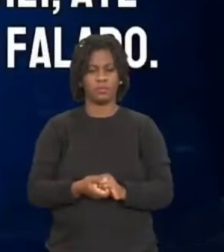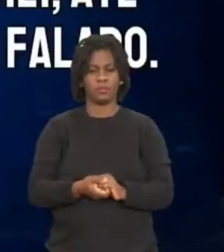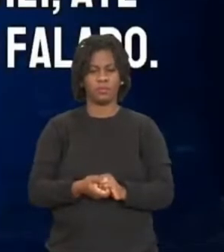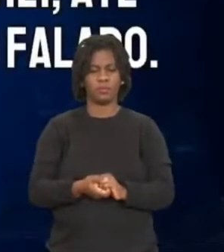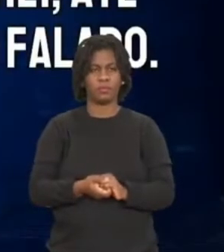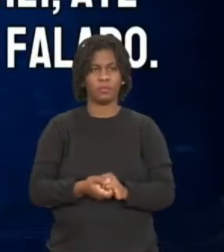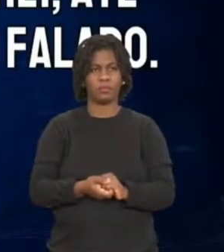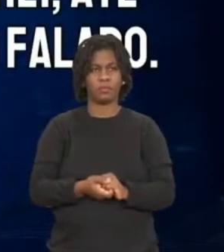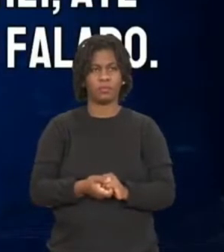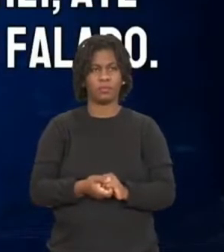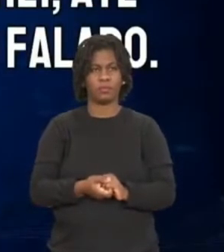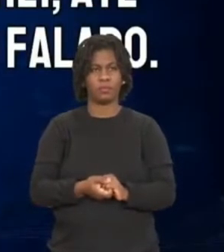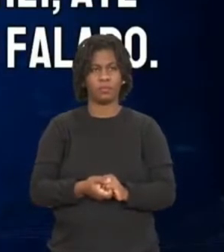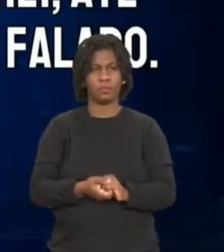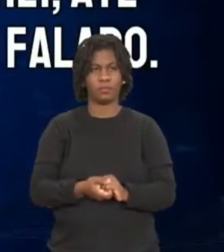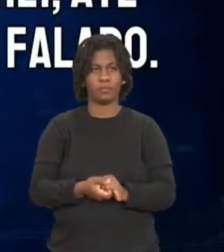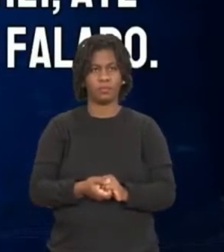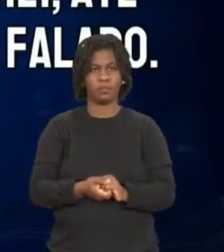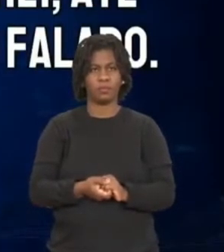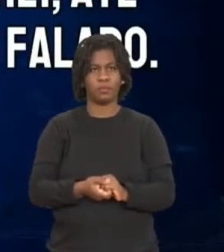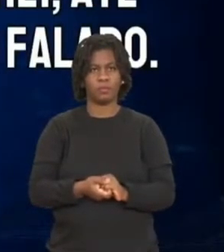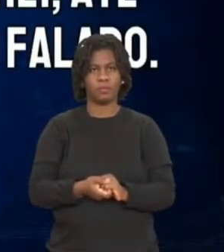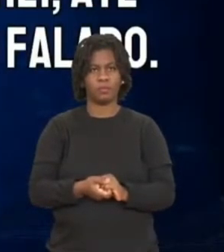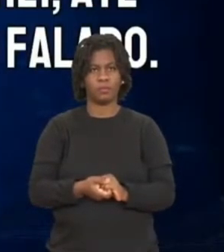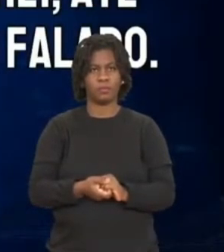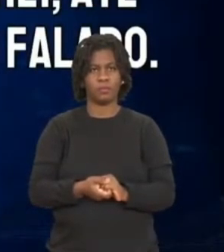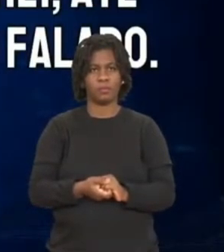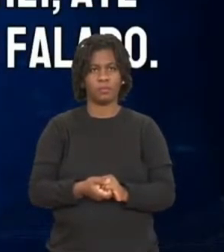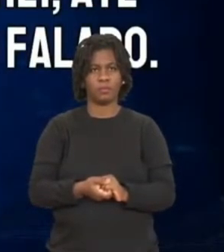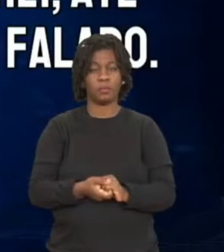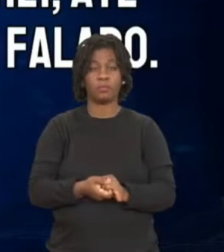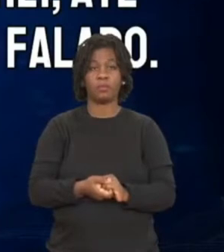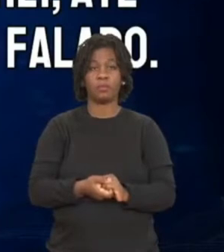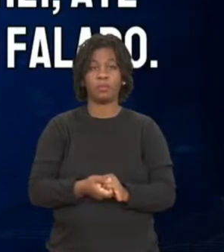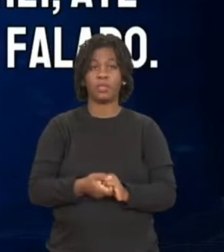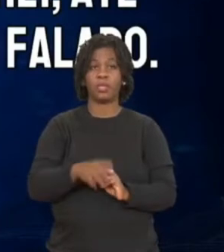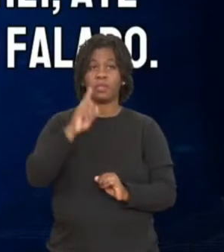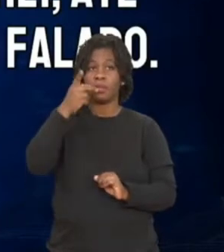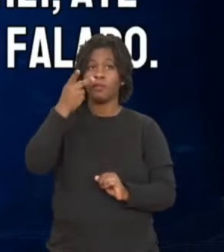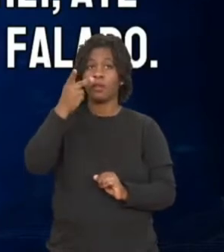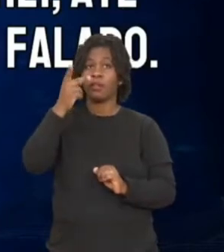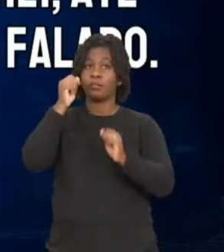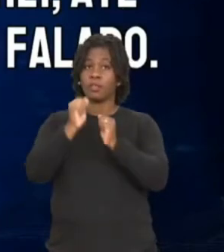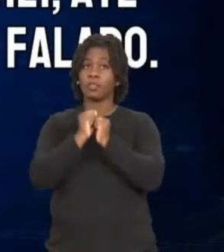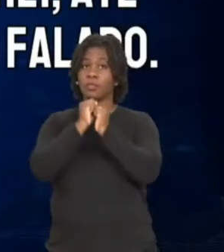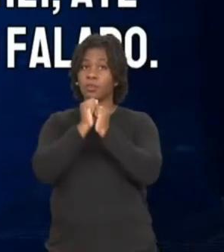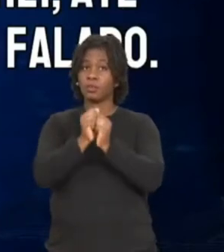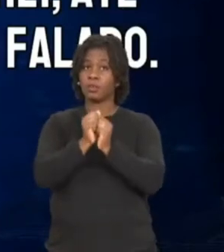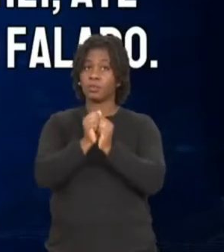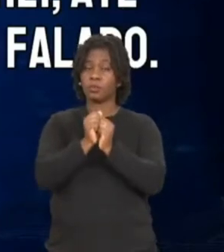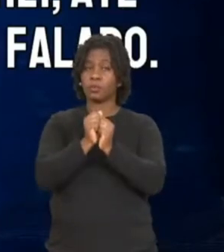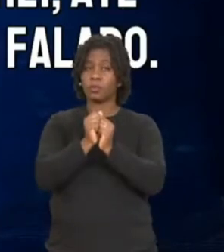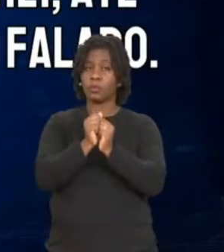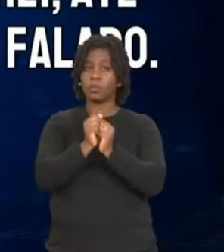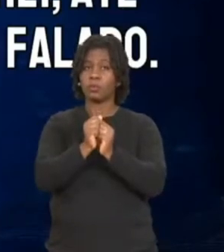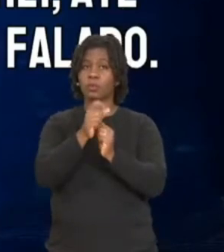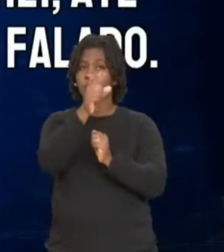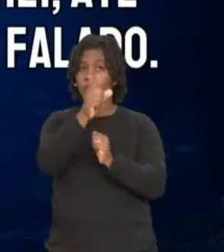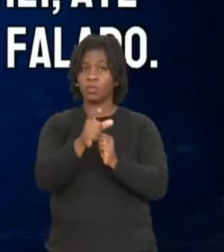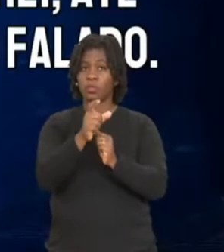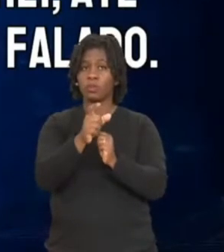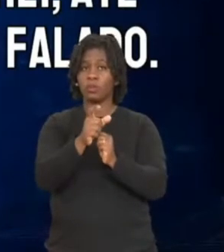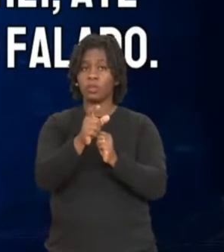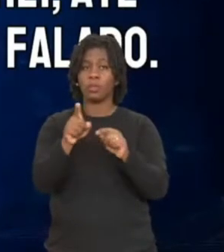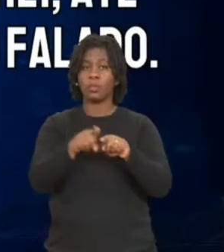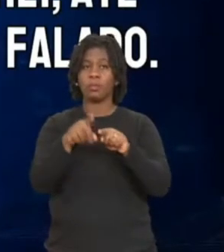e eis que estou contigo, e te guardarei por onde quer que